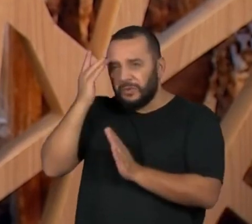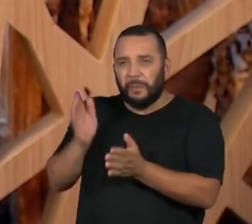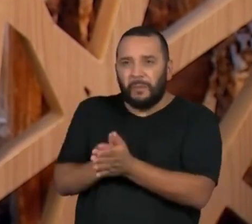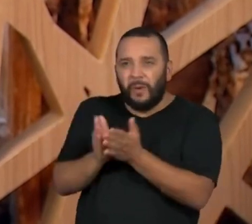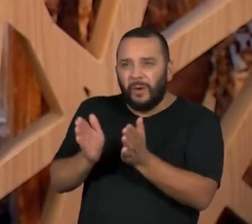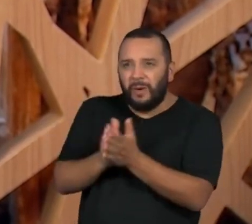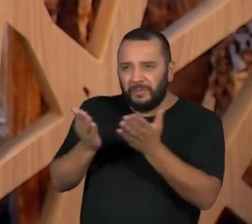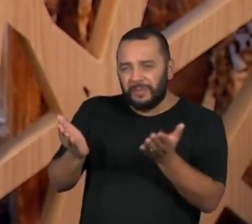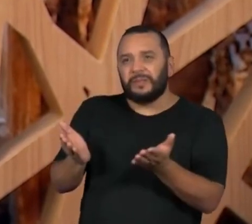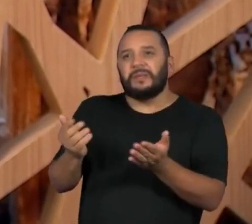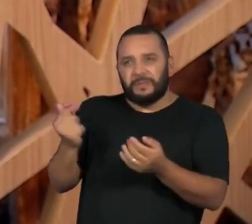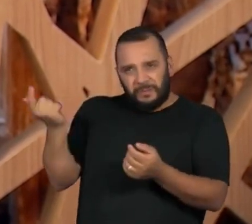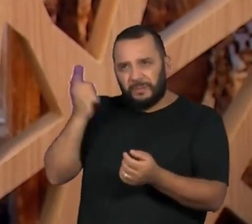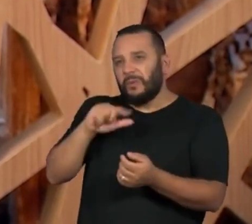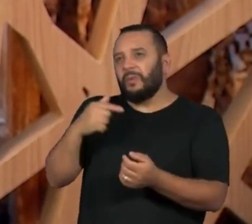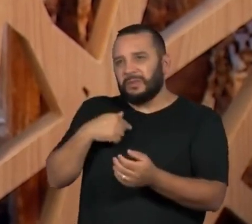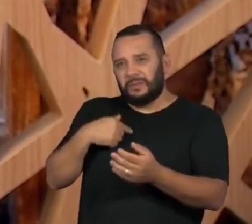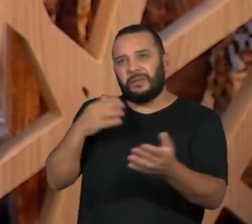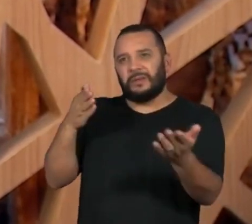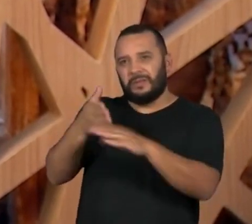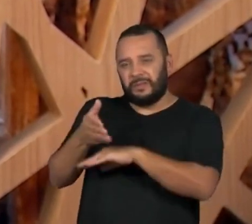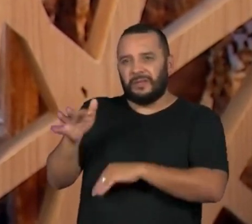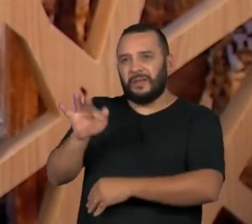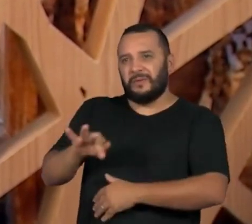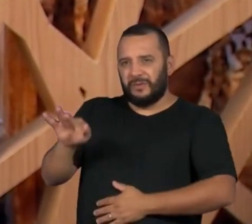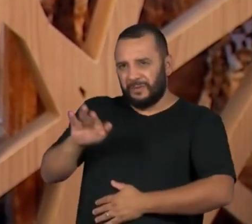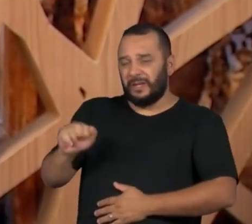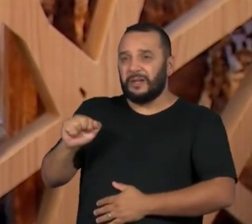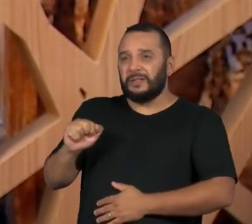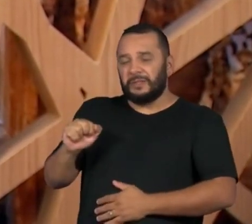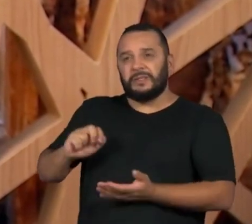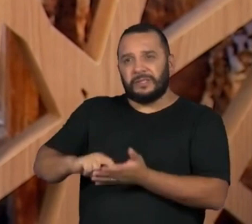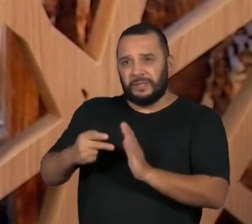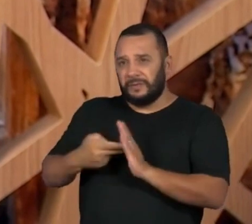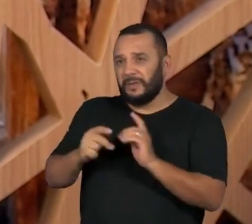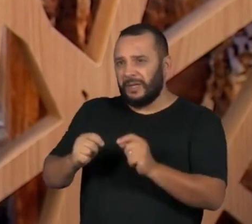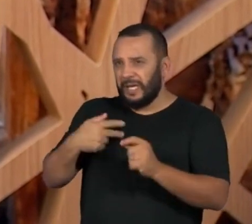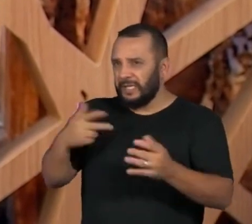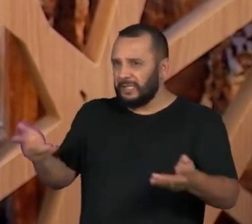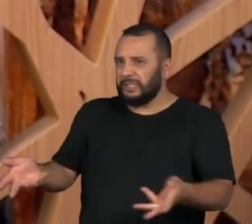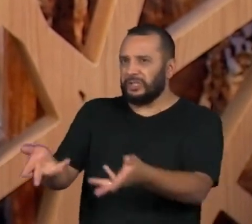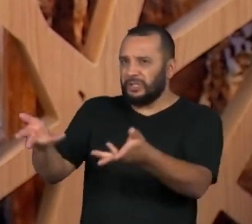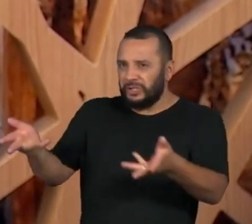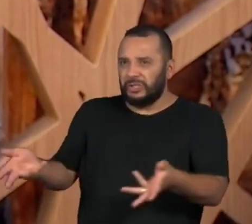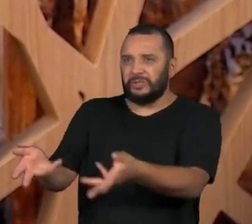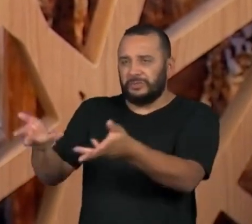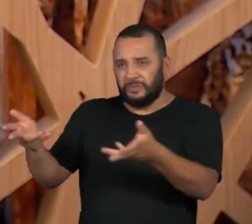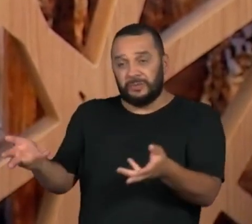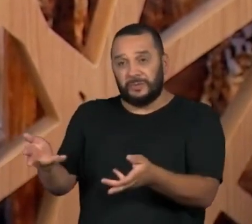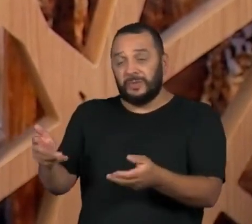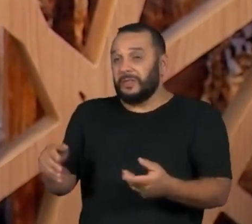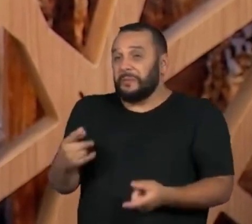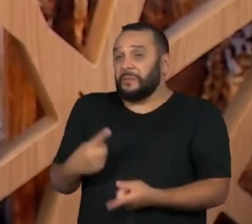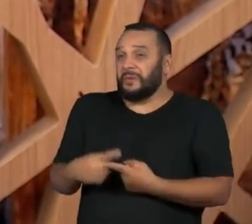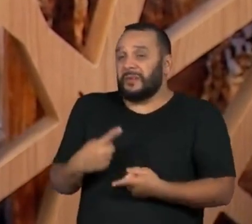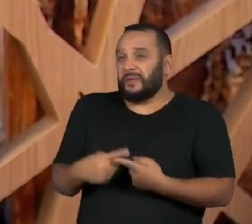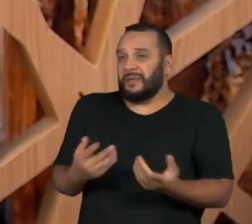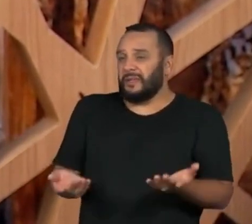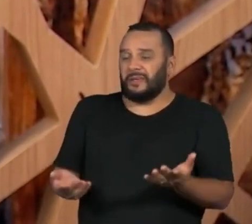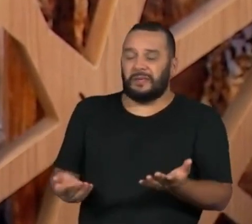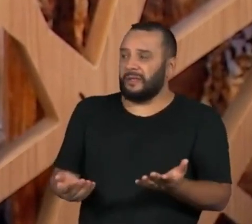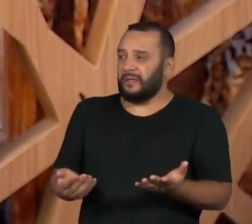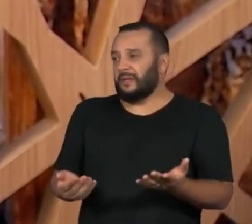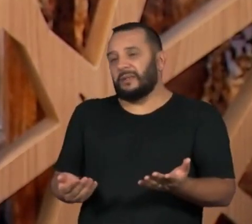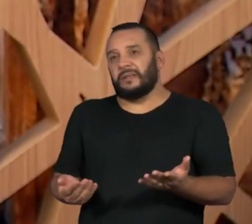ao ensino de estímulo ao acesso formal ele sempre é